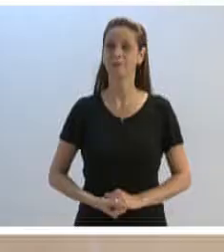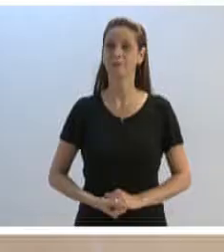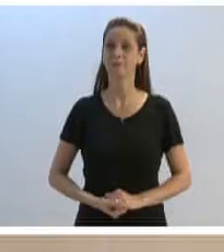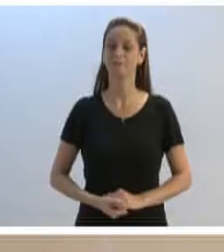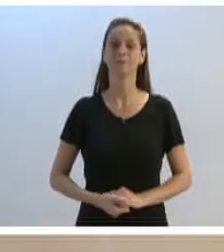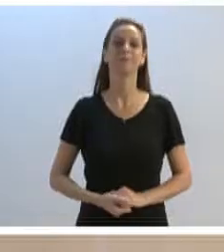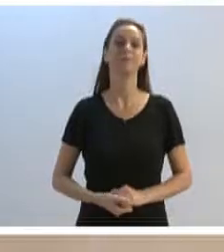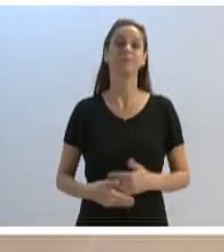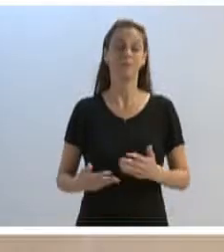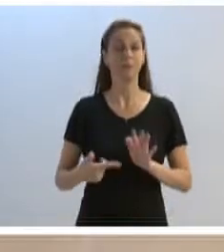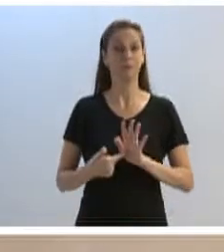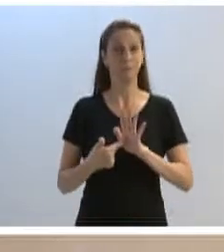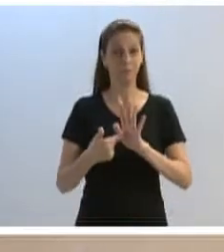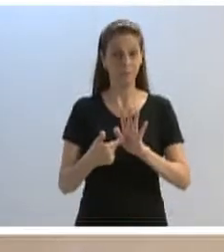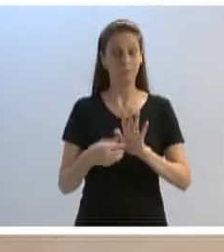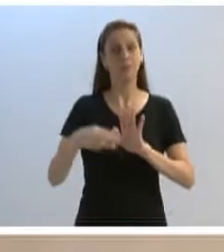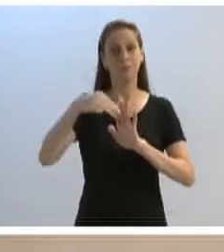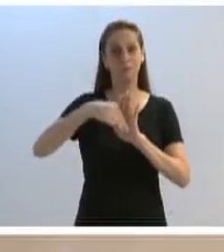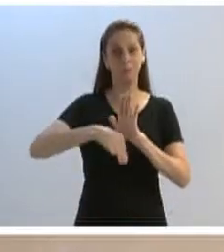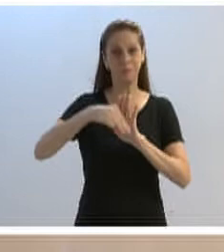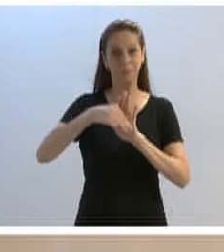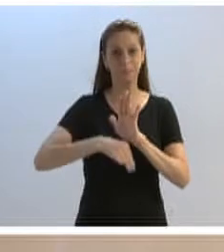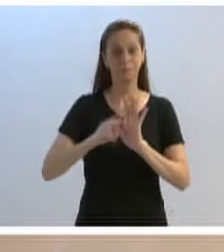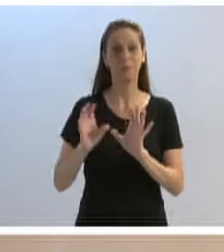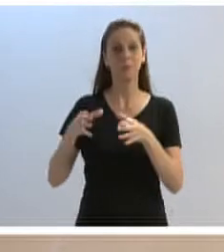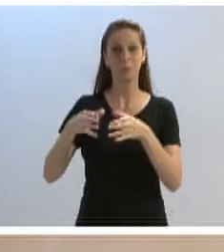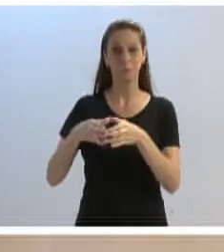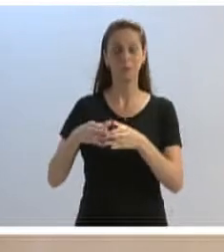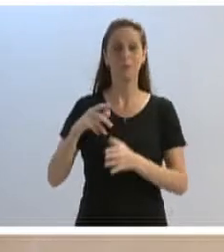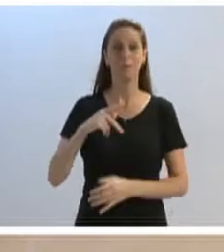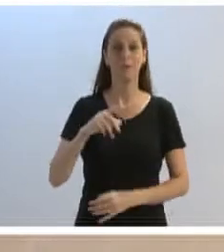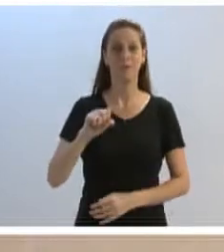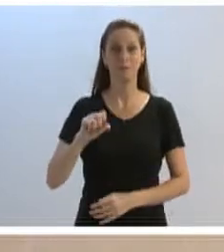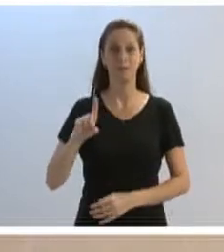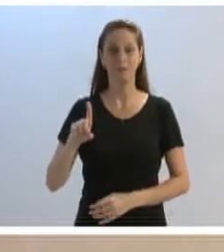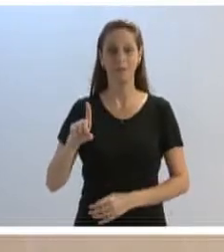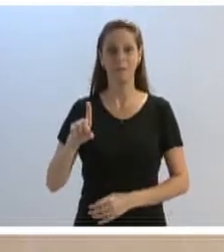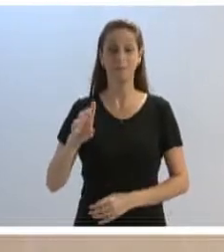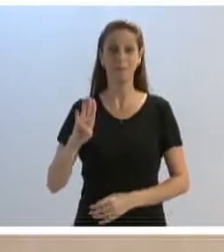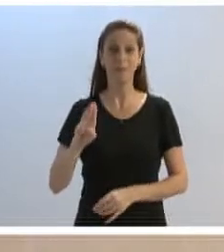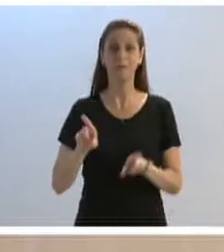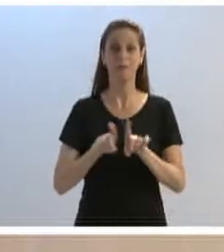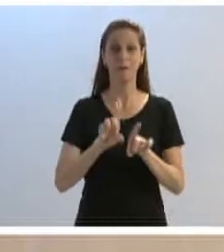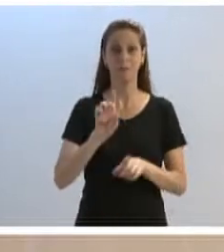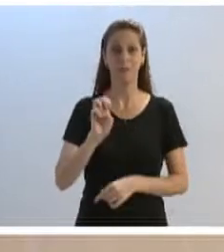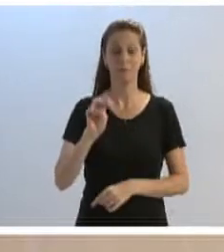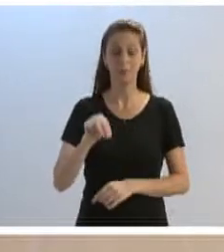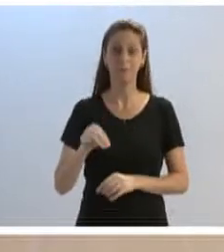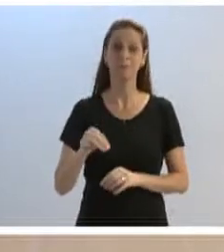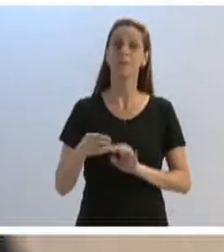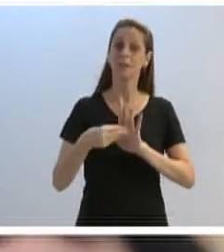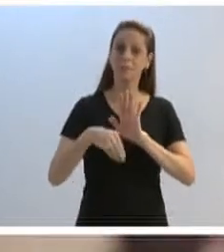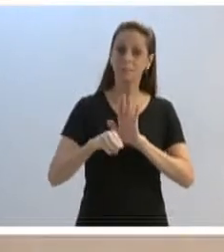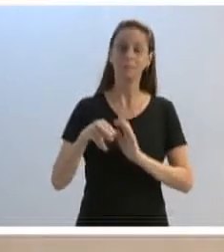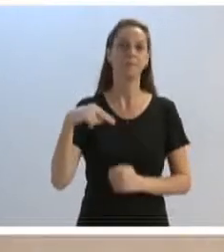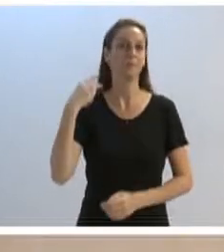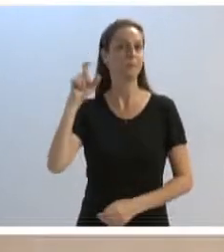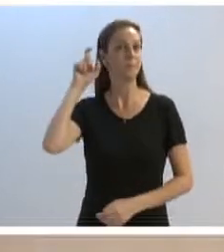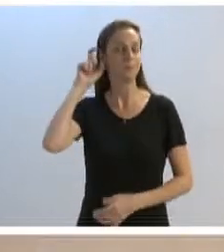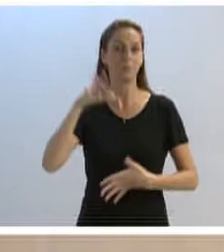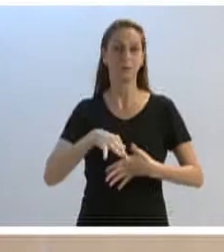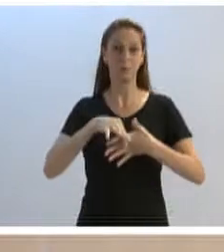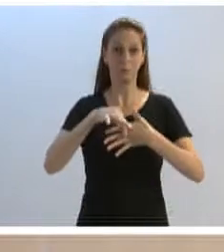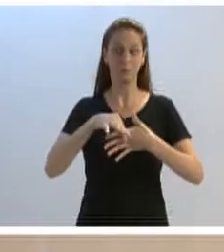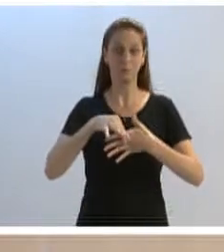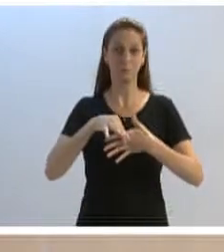Presidente, pela ordem, eu apresento o memorando do Bloco Parlamentar PSDB-DEM, indicando o vereador Ienzi Jurg Mantal como líder e o